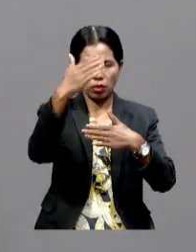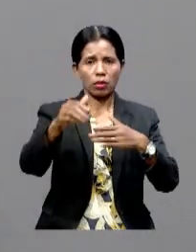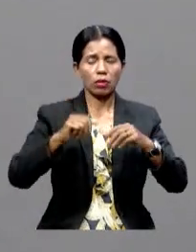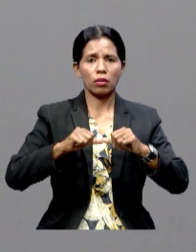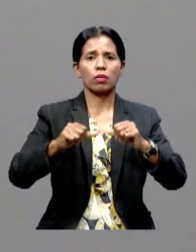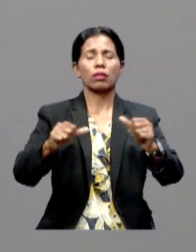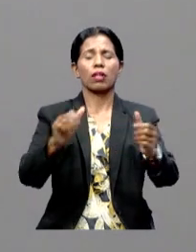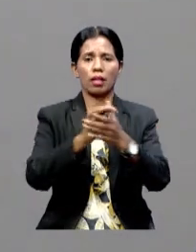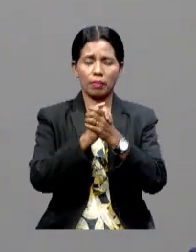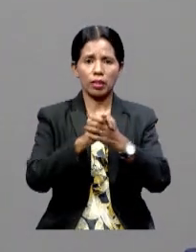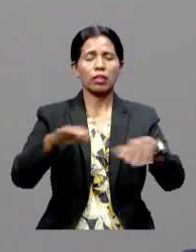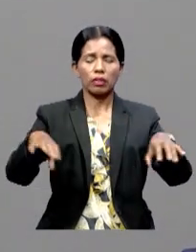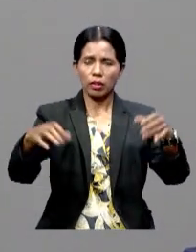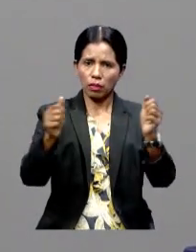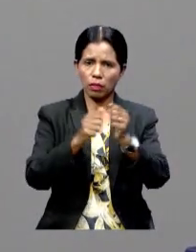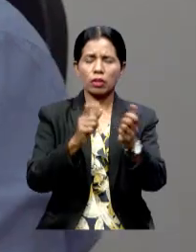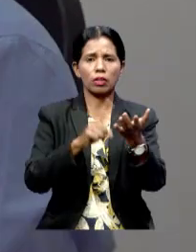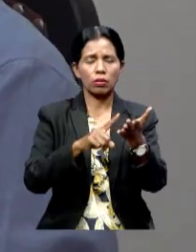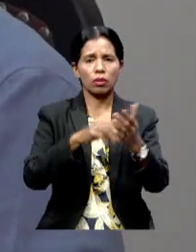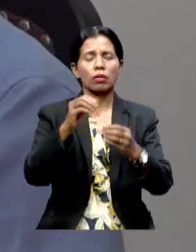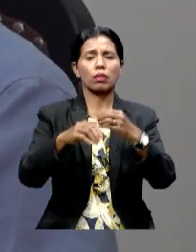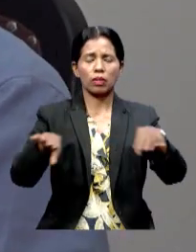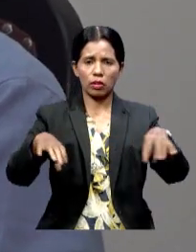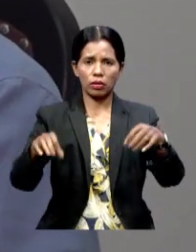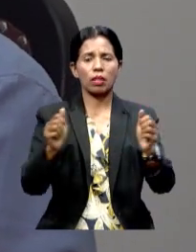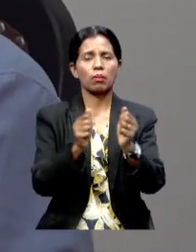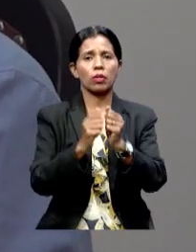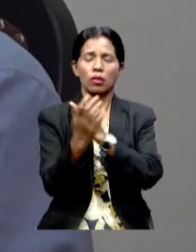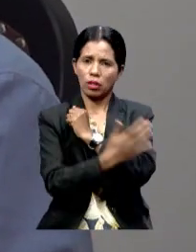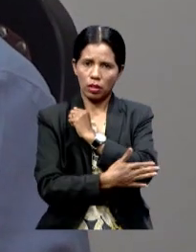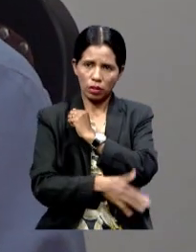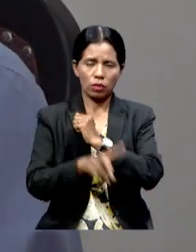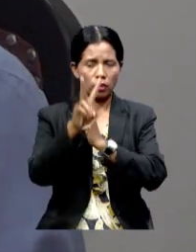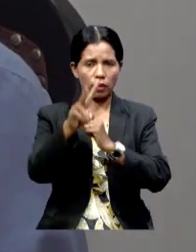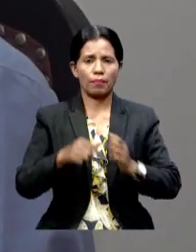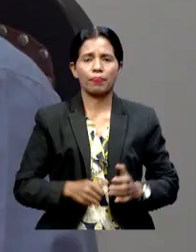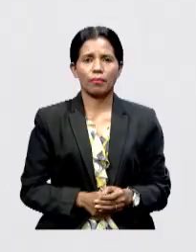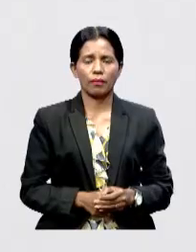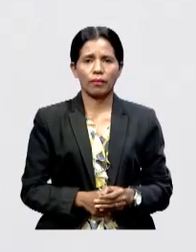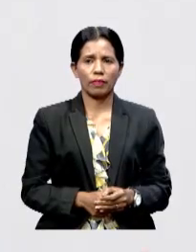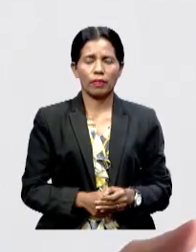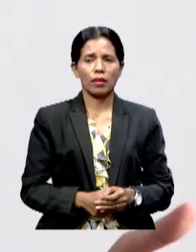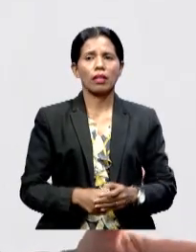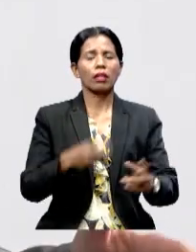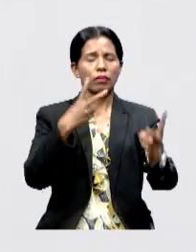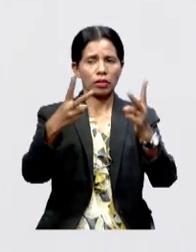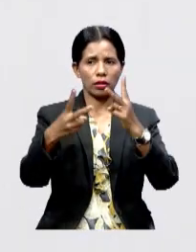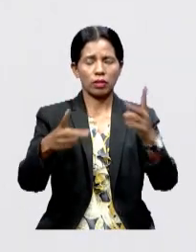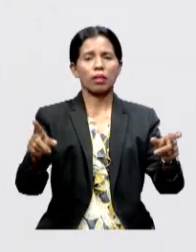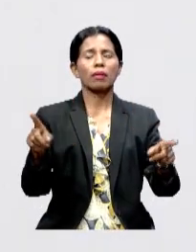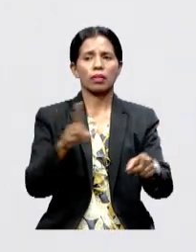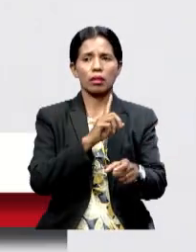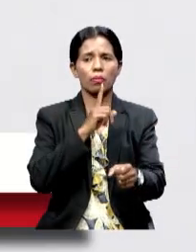a meter na amizade no discute o assunto de cooperação entre Rairuã. Também é uma visita de cumprimento,